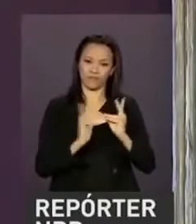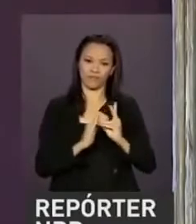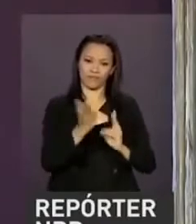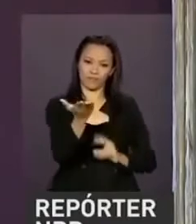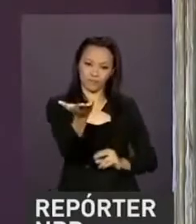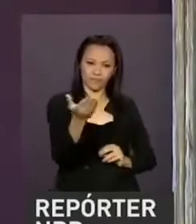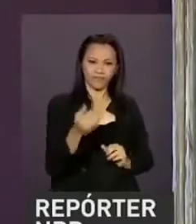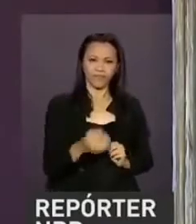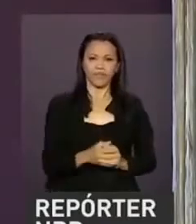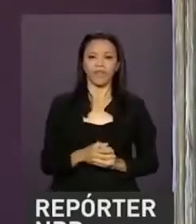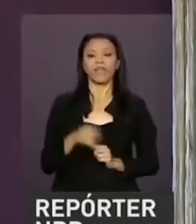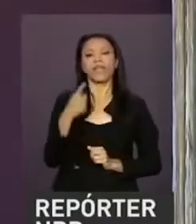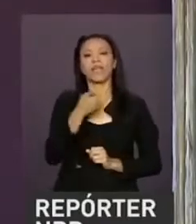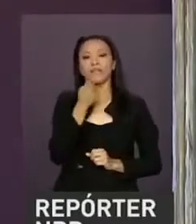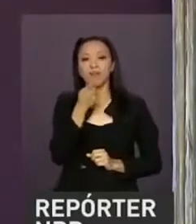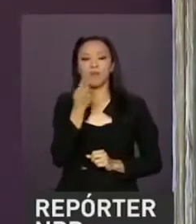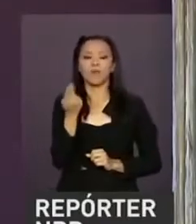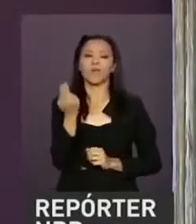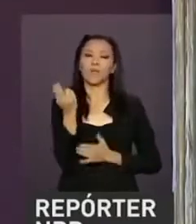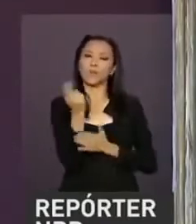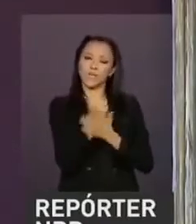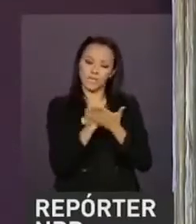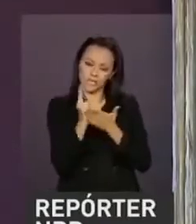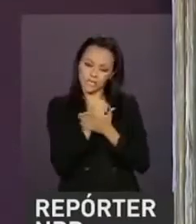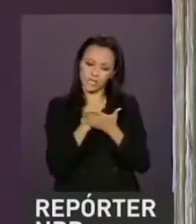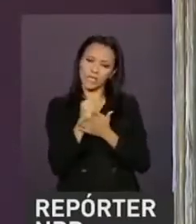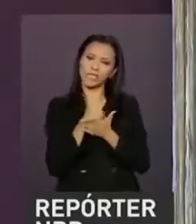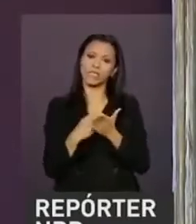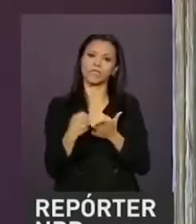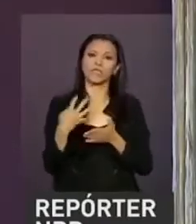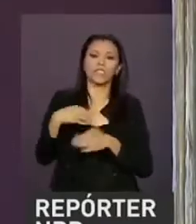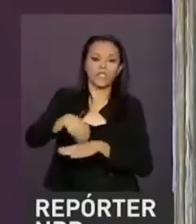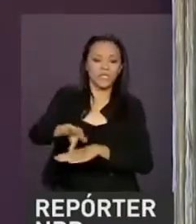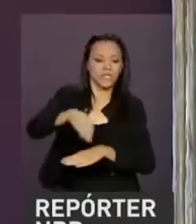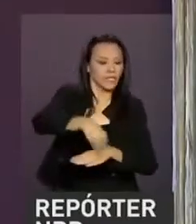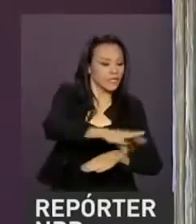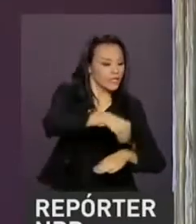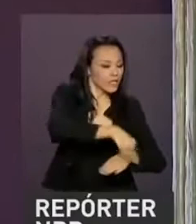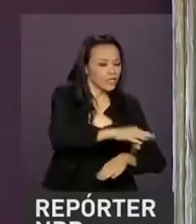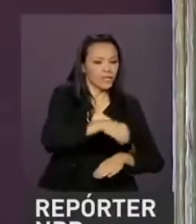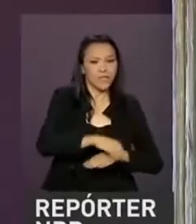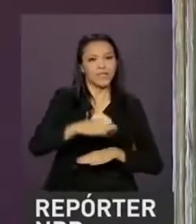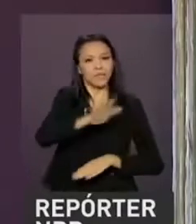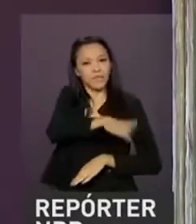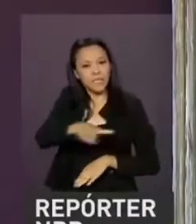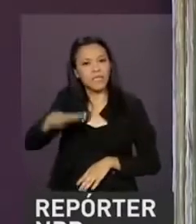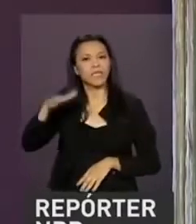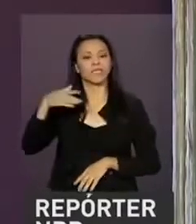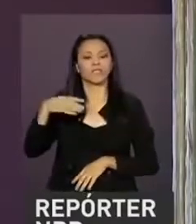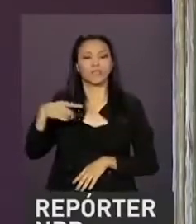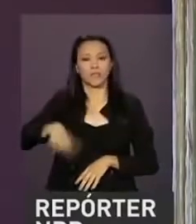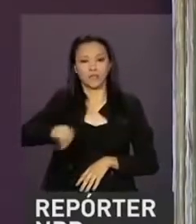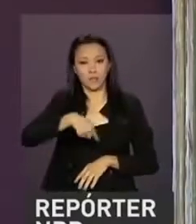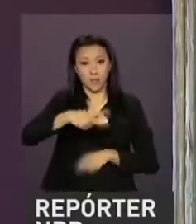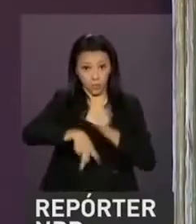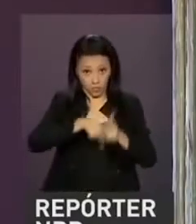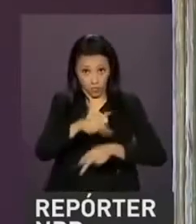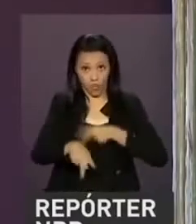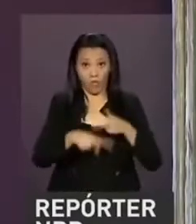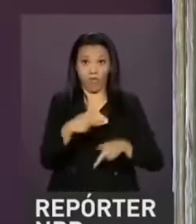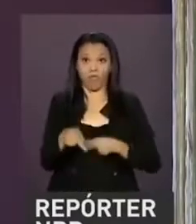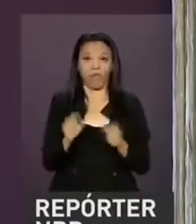gente transmite para nosso povo, para crianças, para nossa geração. O que a gente